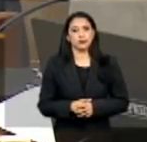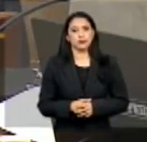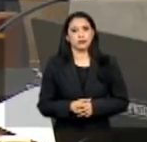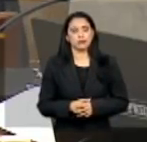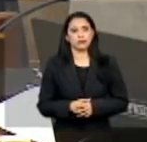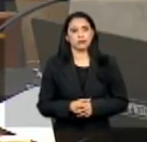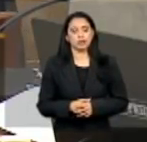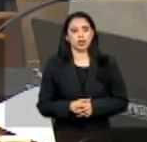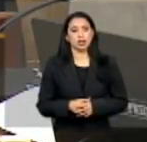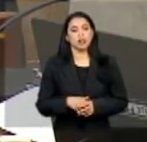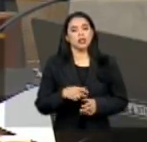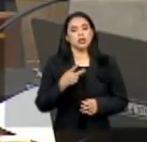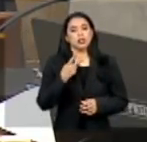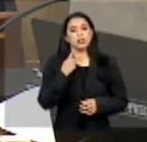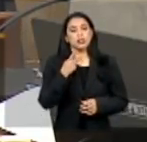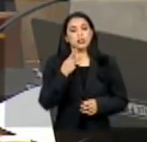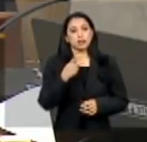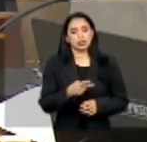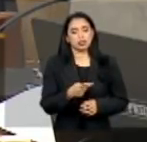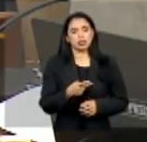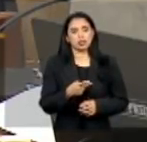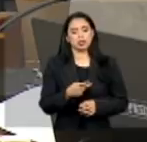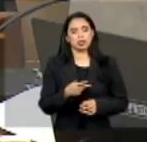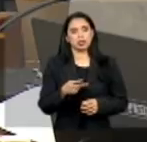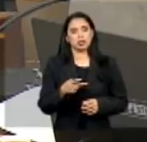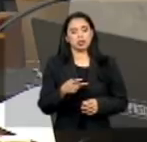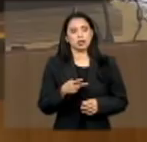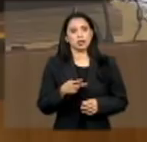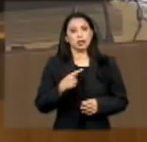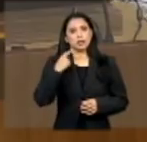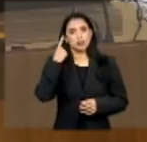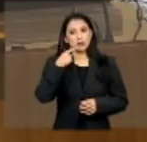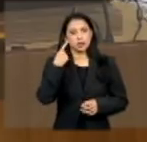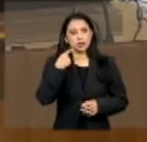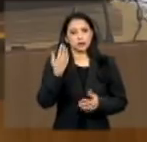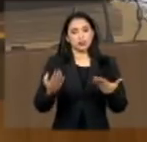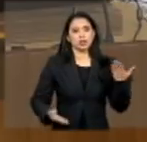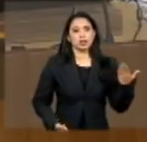dizer-lhes nesses meninos novos advogados servidores